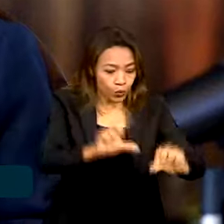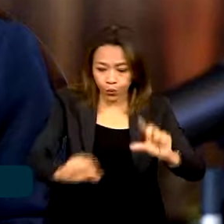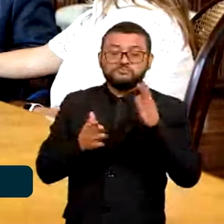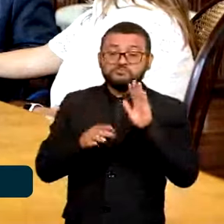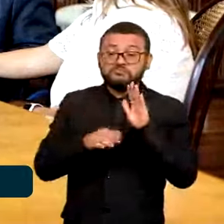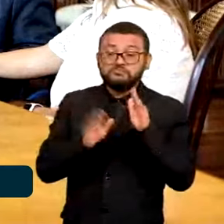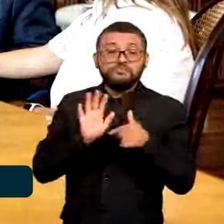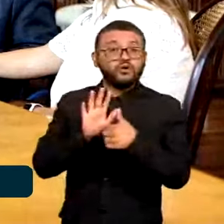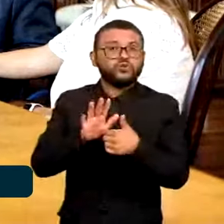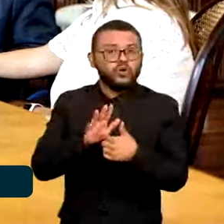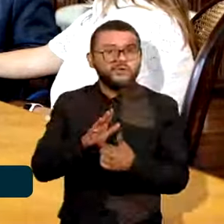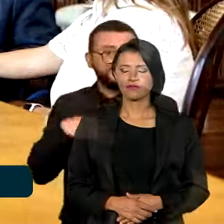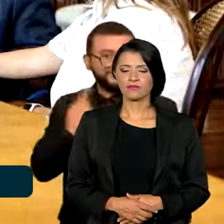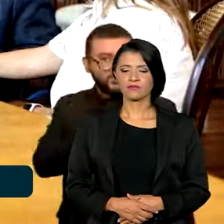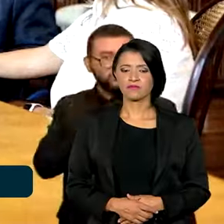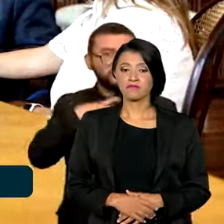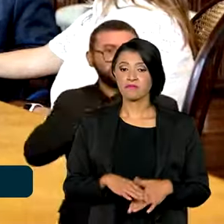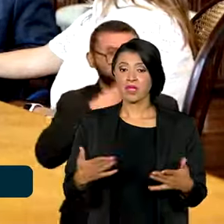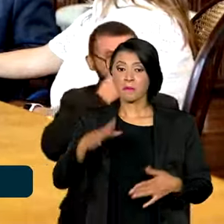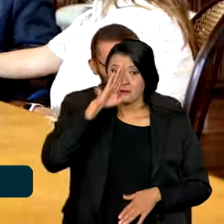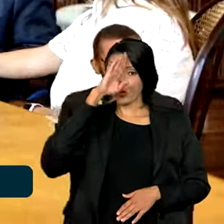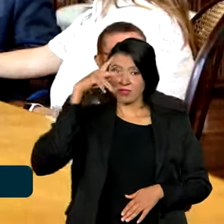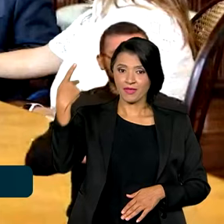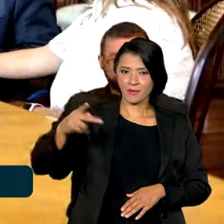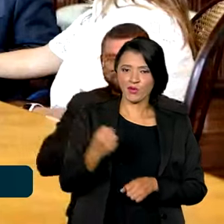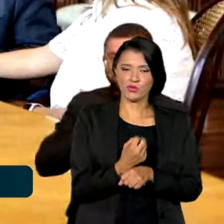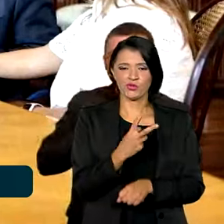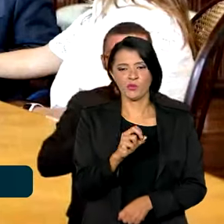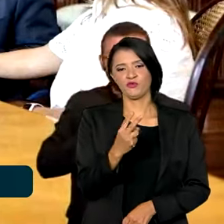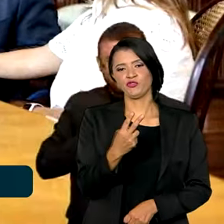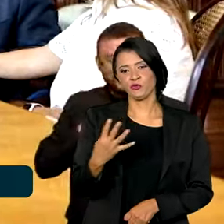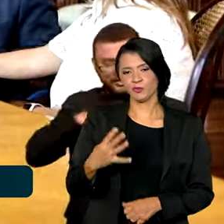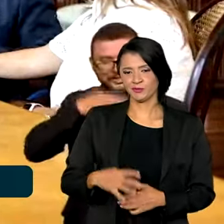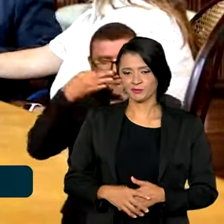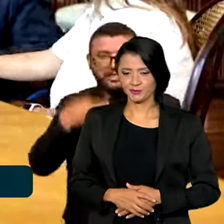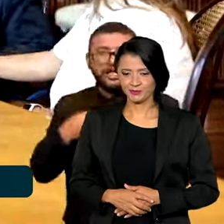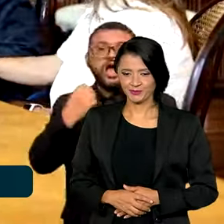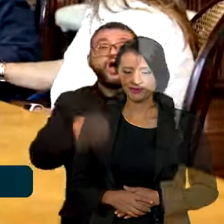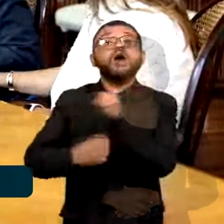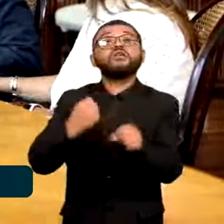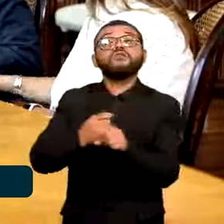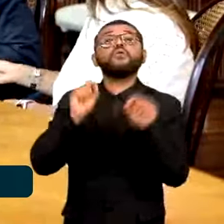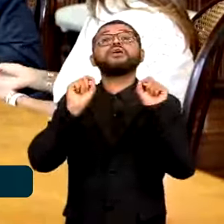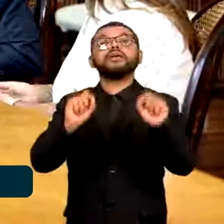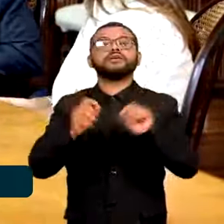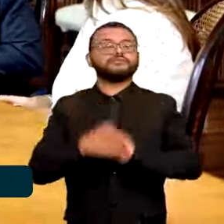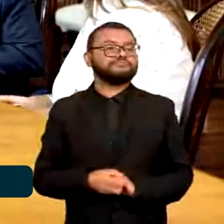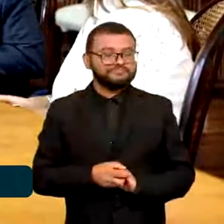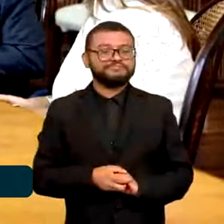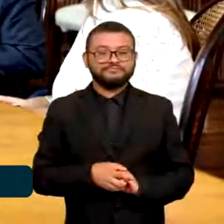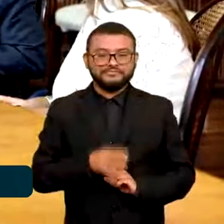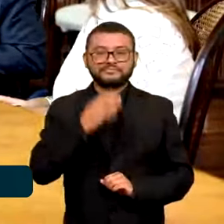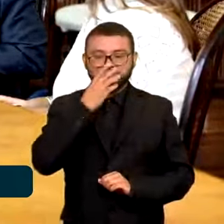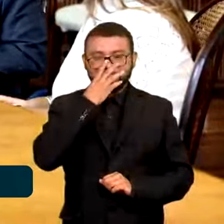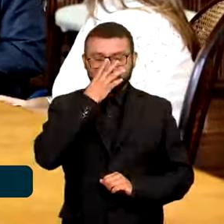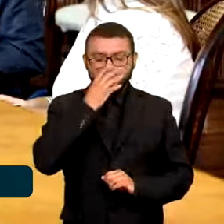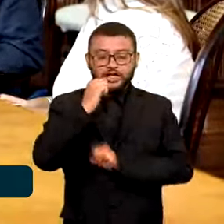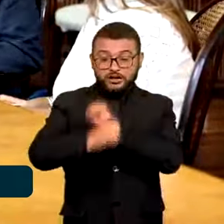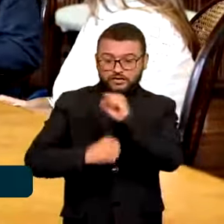no mundo. E falou sobre as prioridades para 2024. Olha, por ano que vem, eu espero que as coisas